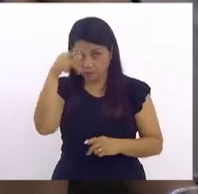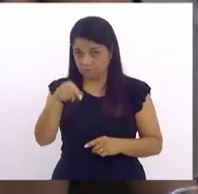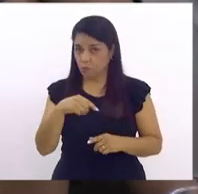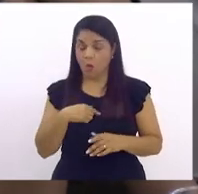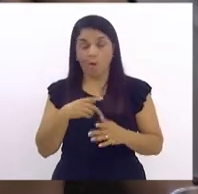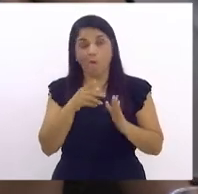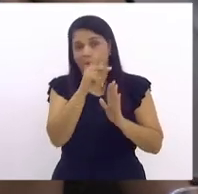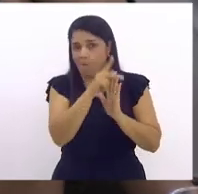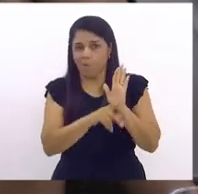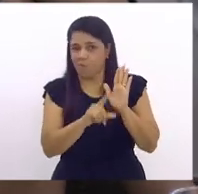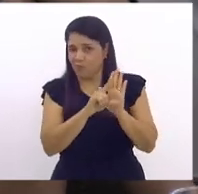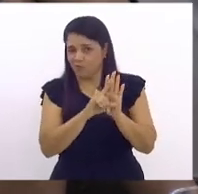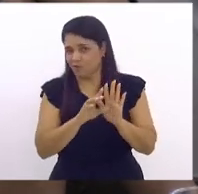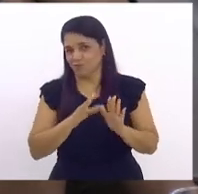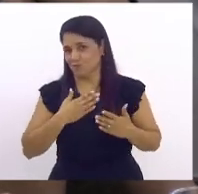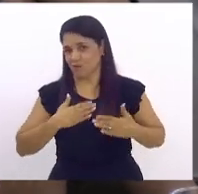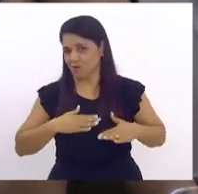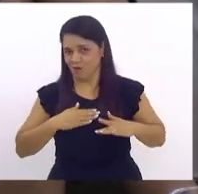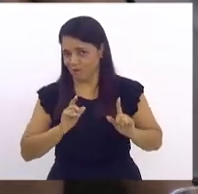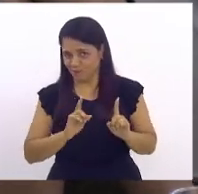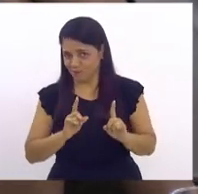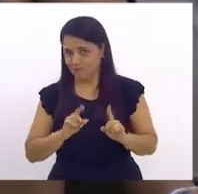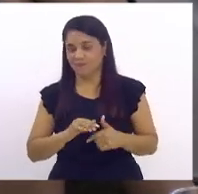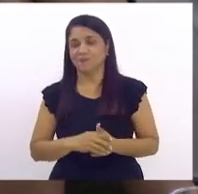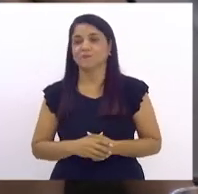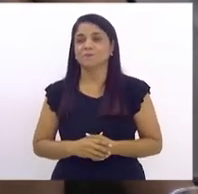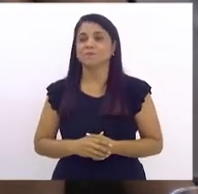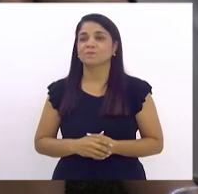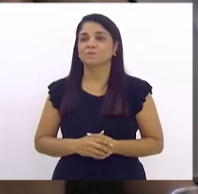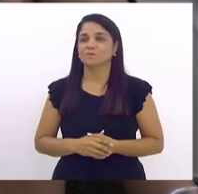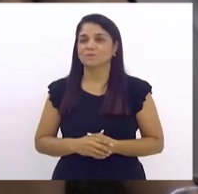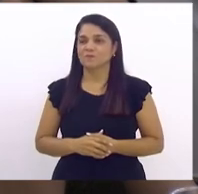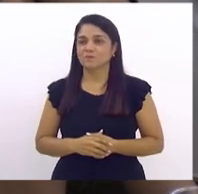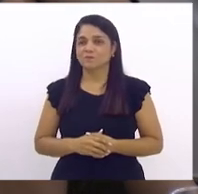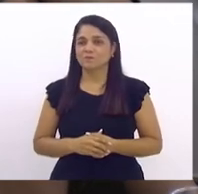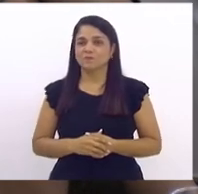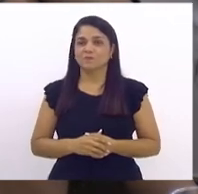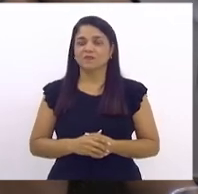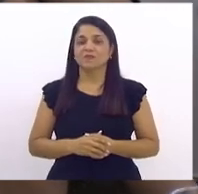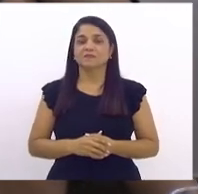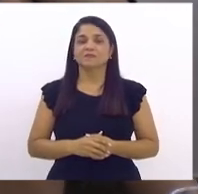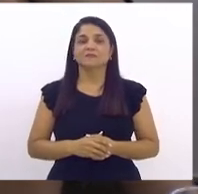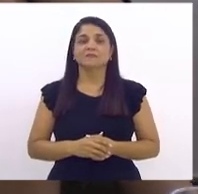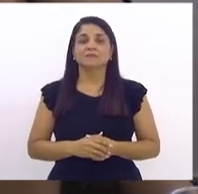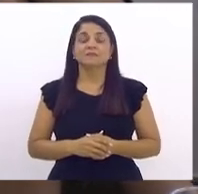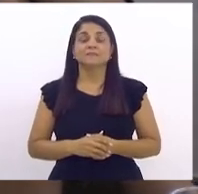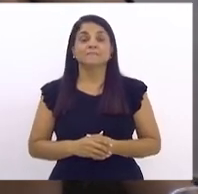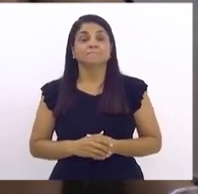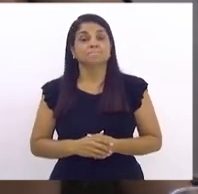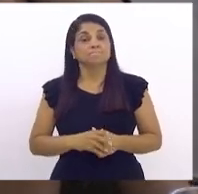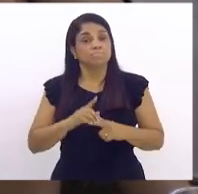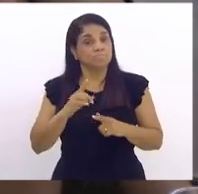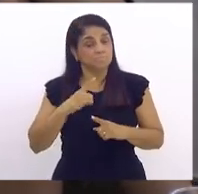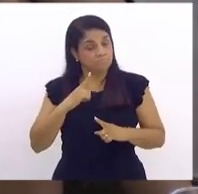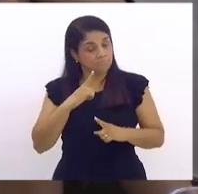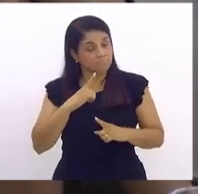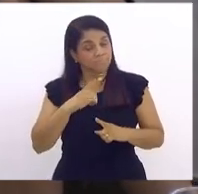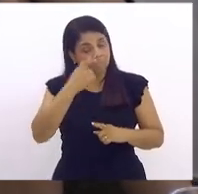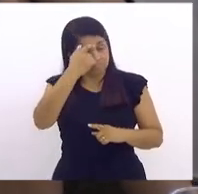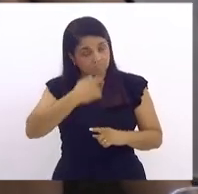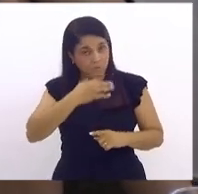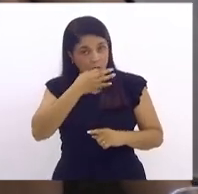tranquilo. Mas como... E, além do mais, eu acho que não cabe ao